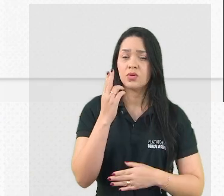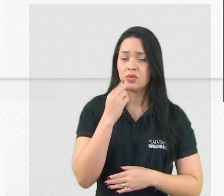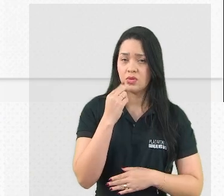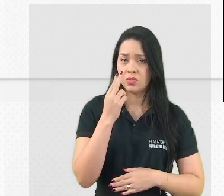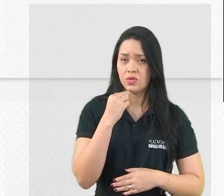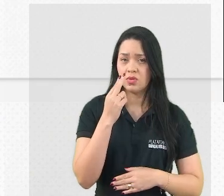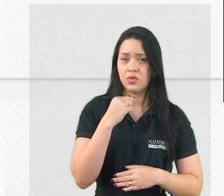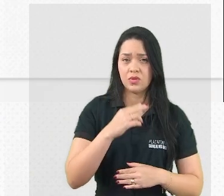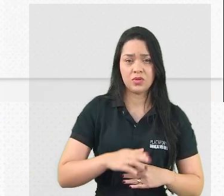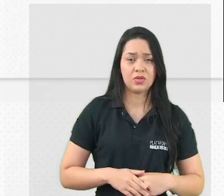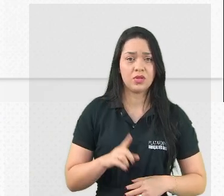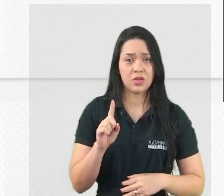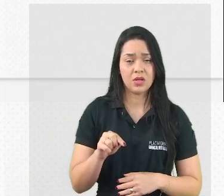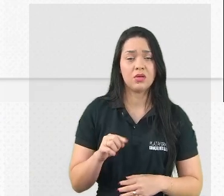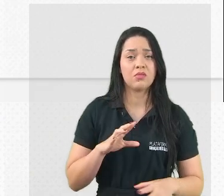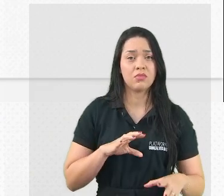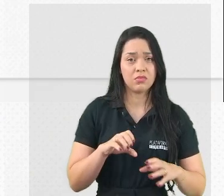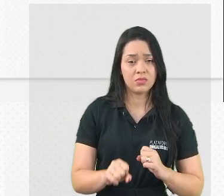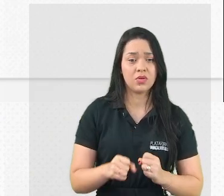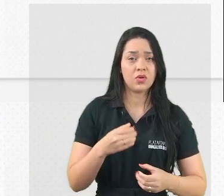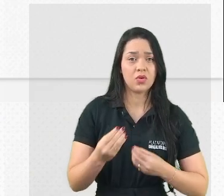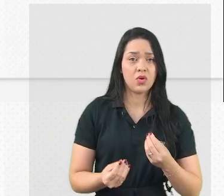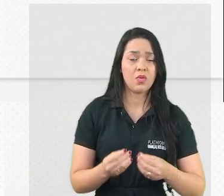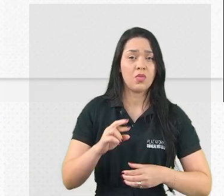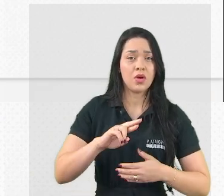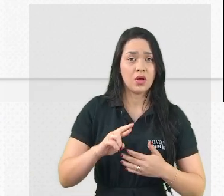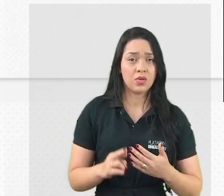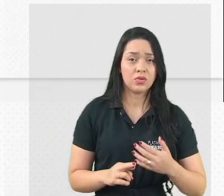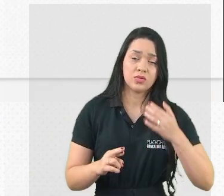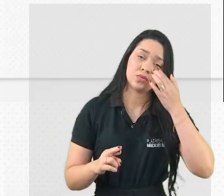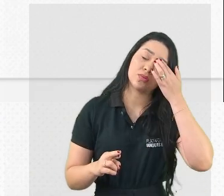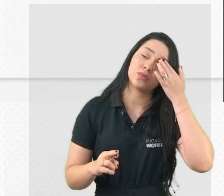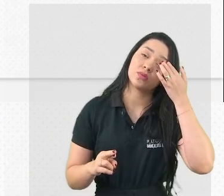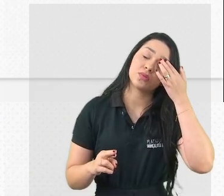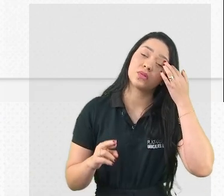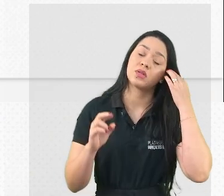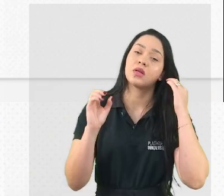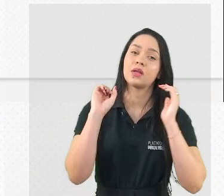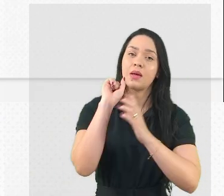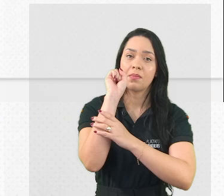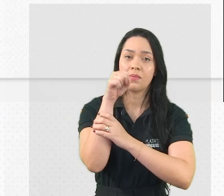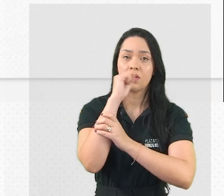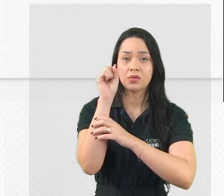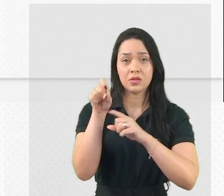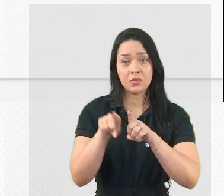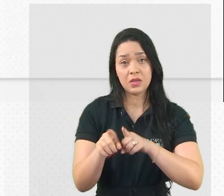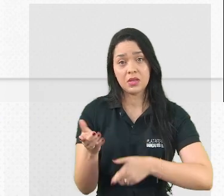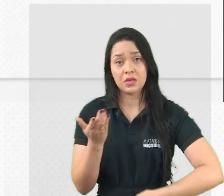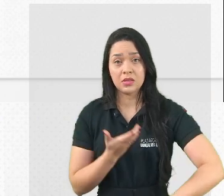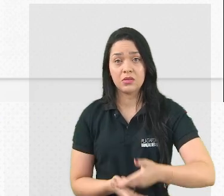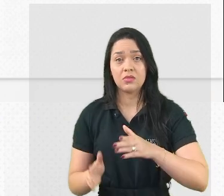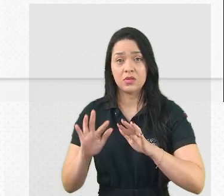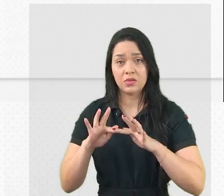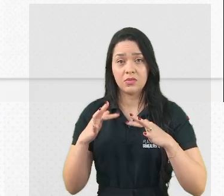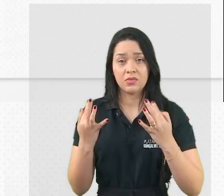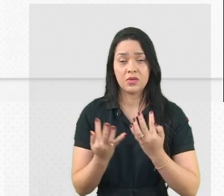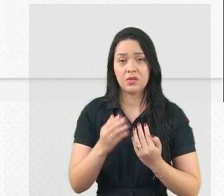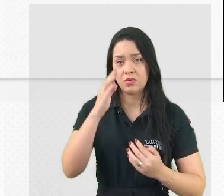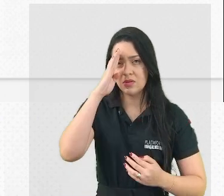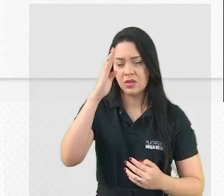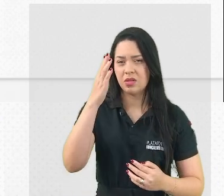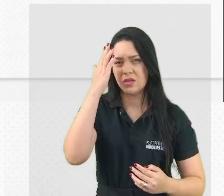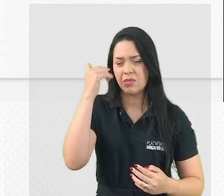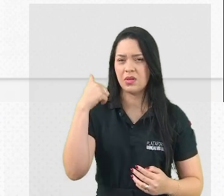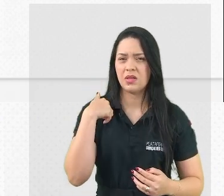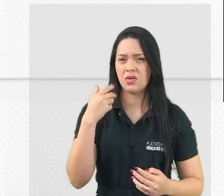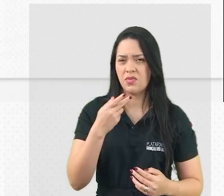nutricionista são um dos especialistas indicados como recursos terapêuticos e assim como os demais, a interação da família é primordial. Lembra que eu falei no